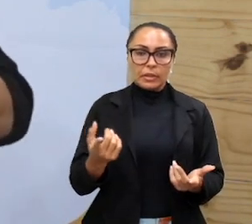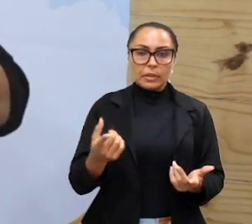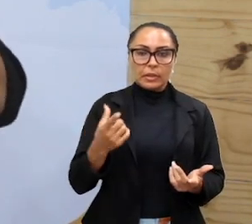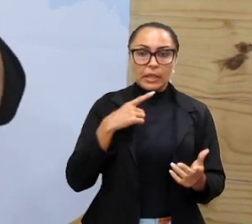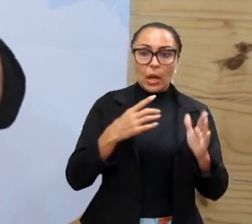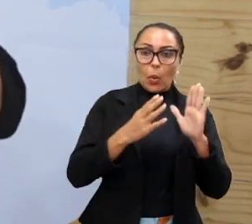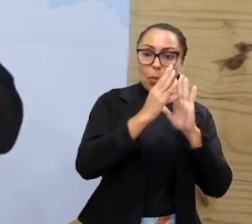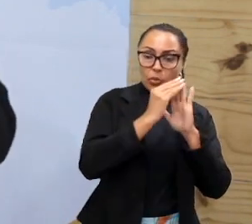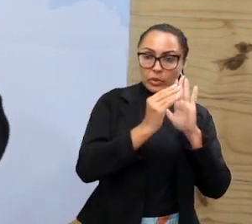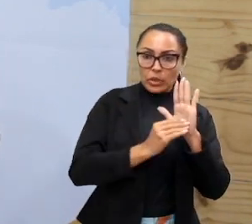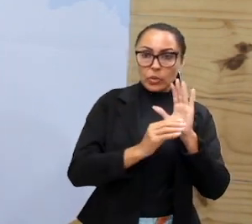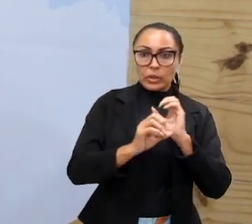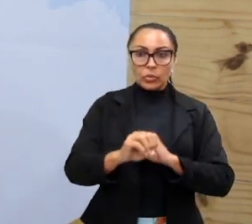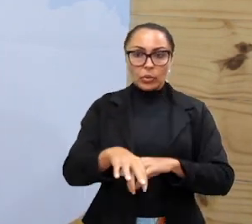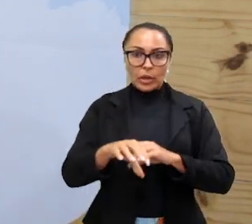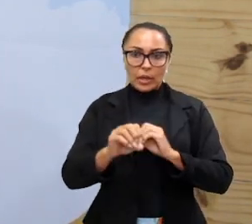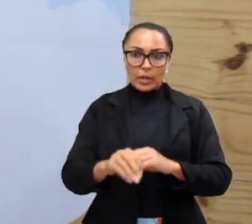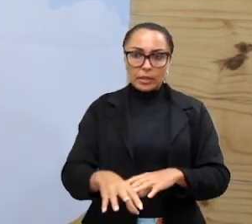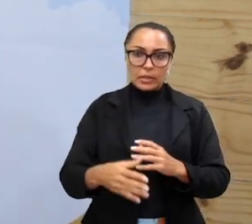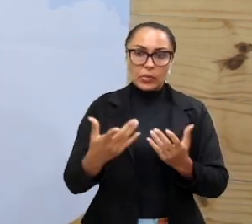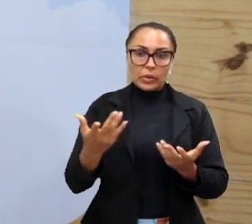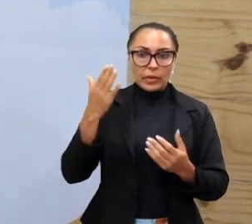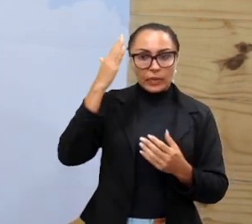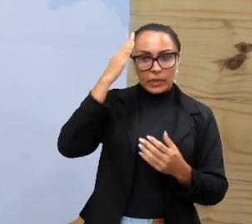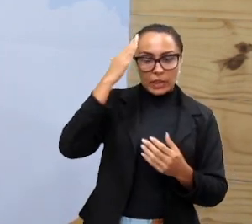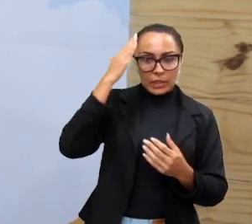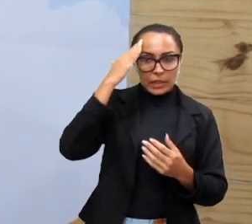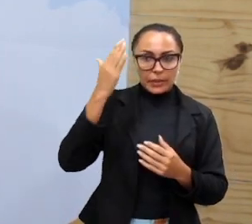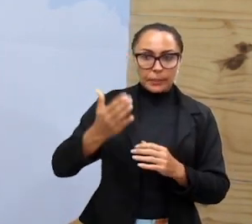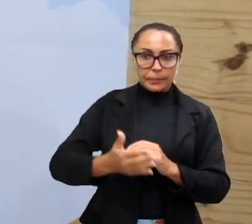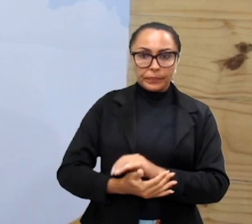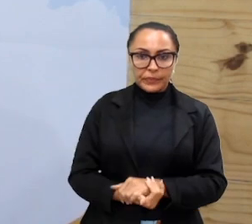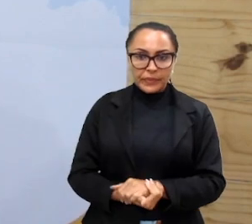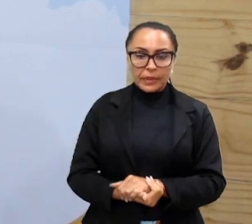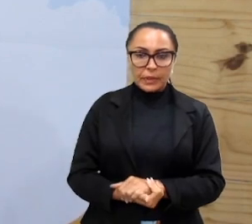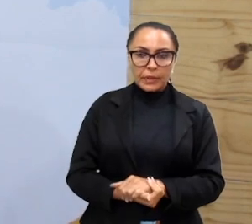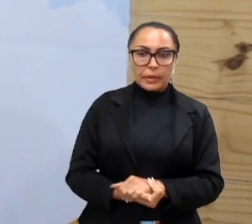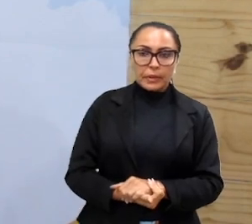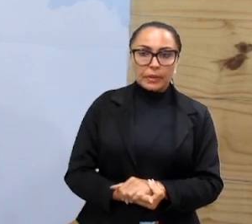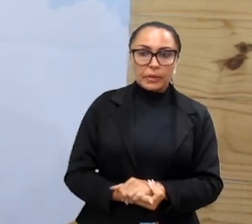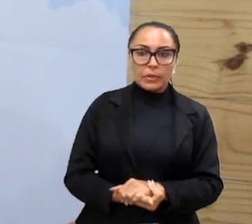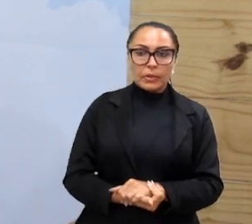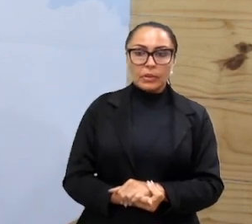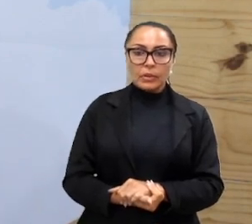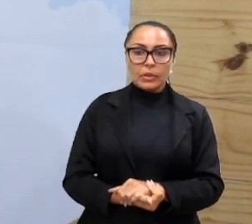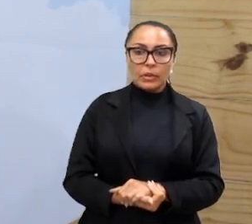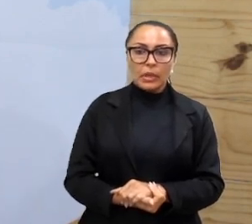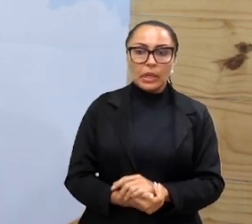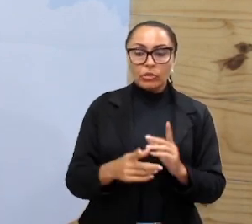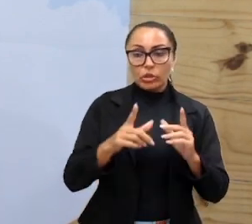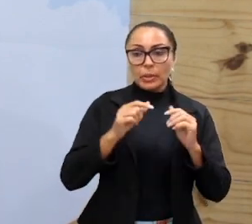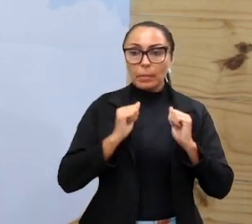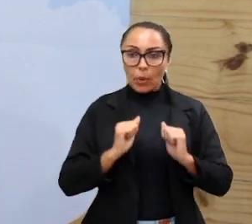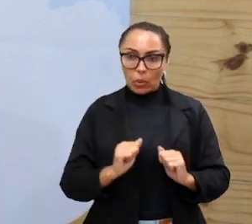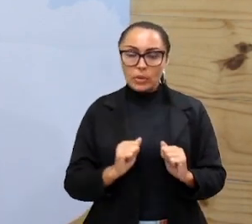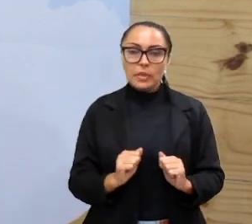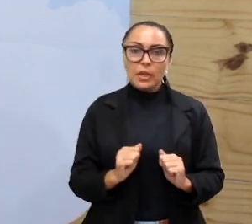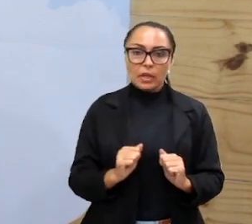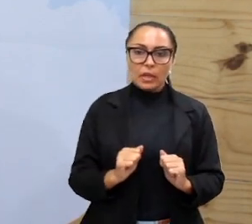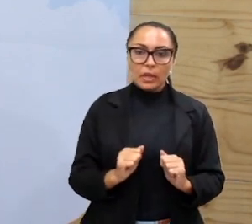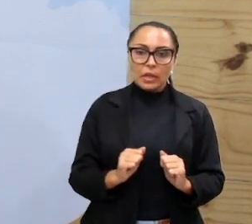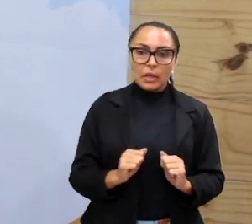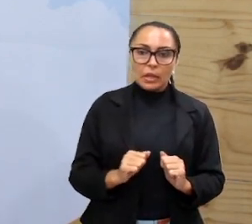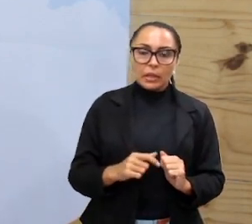de educação que nos ajude a compreender isso de forma mais crítica, onde a gente possa, né, ter